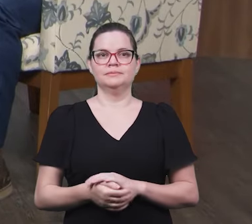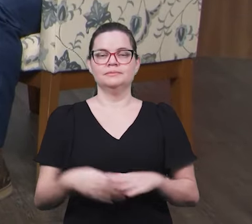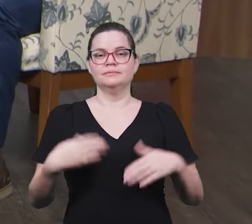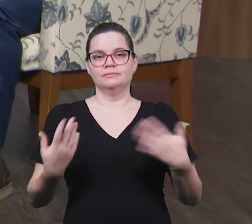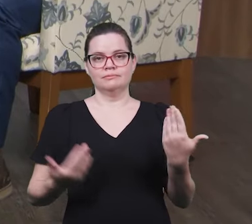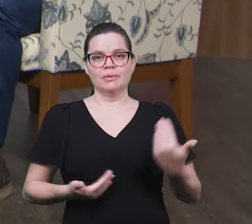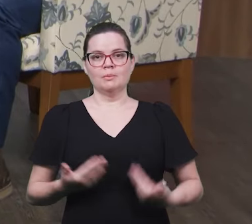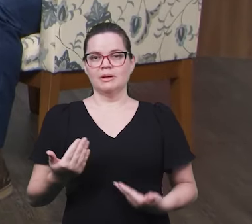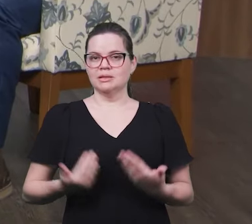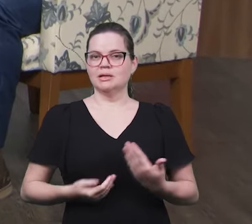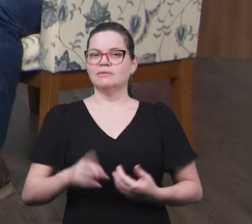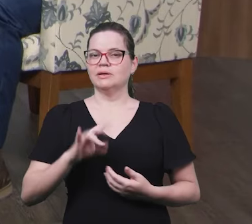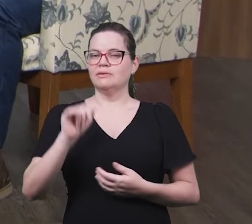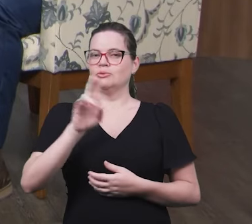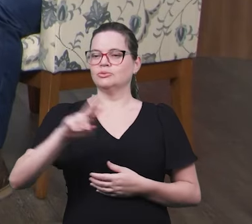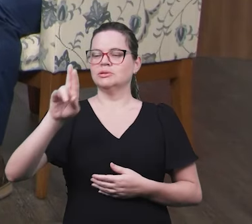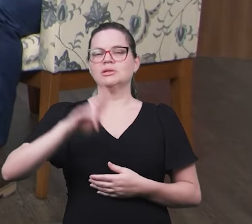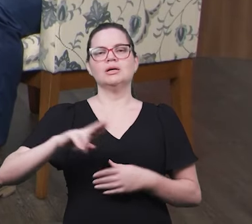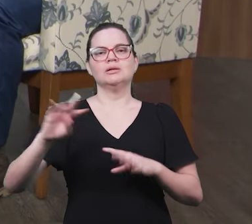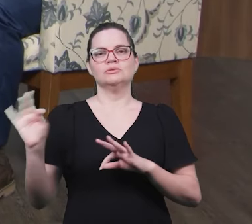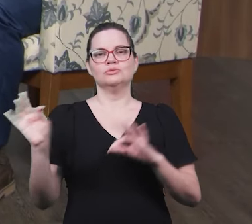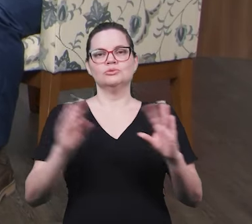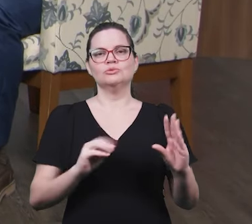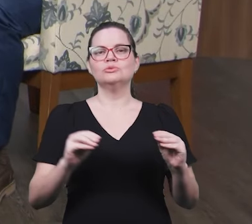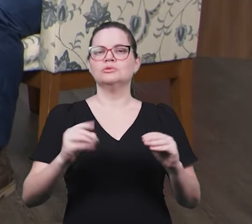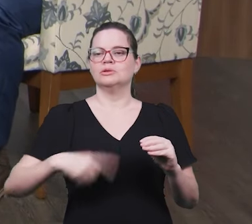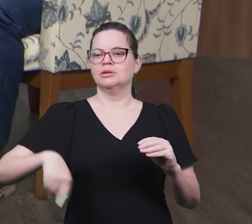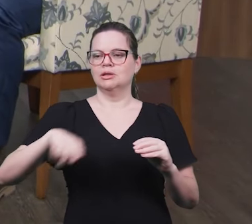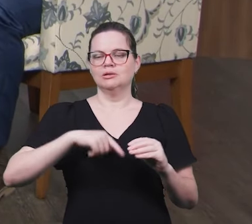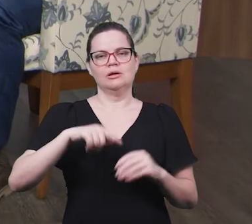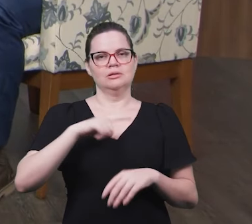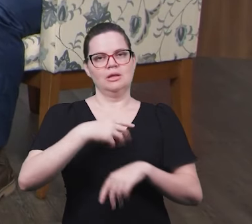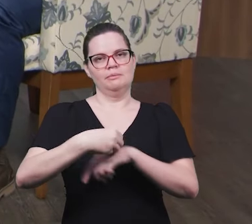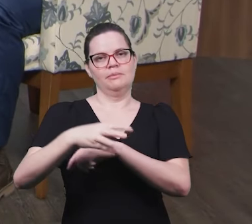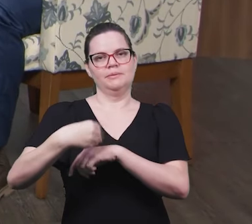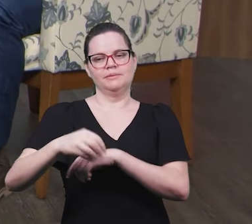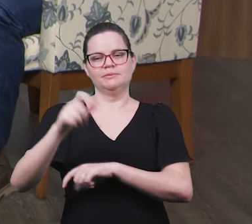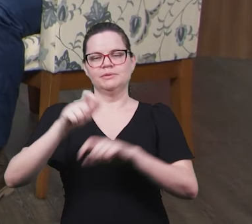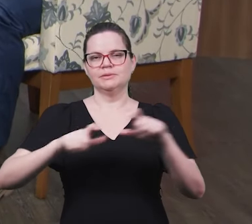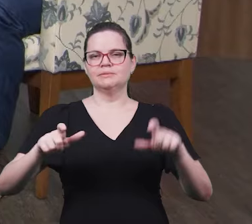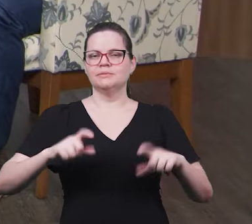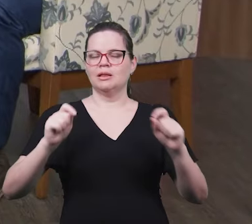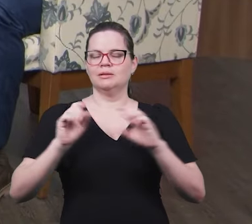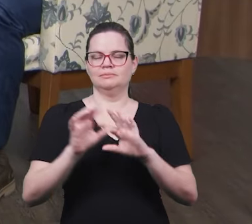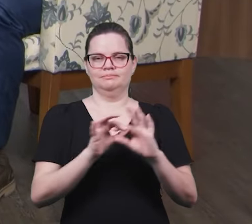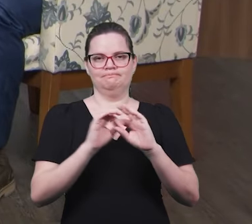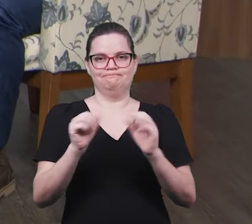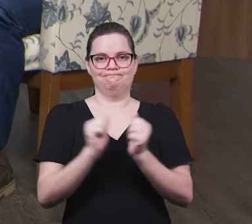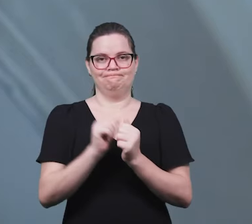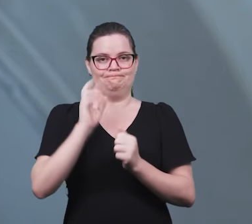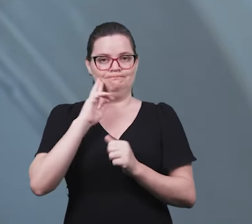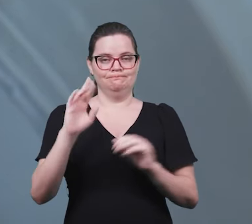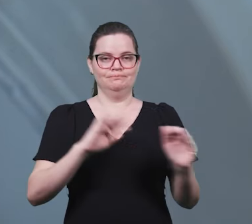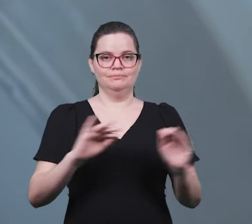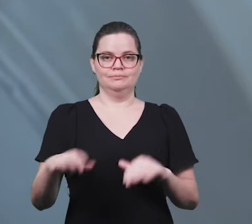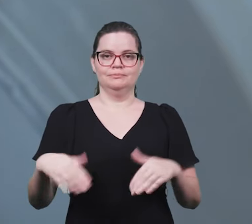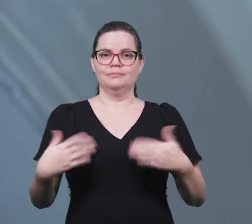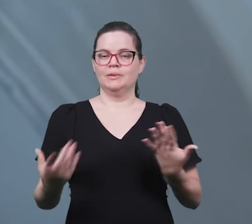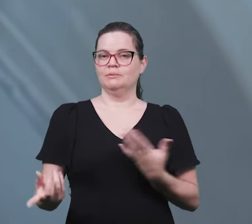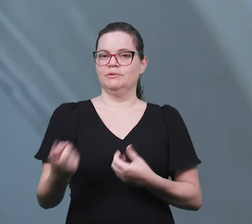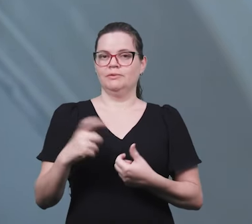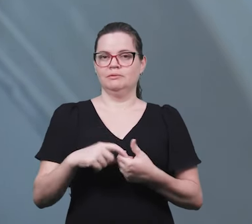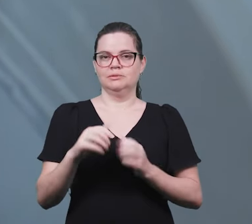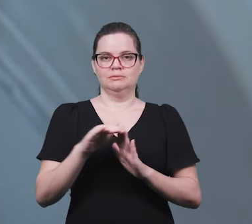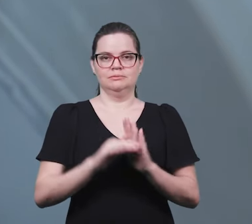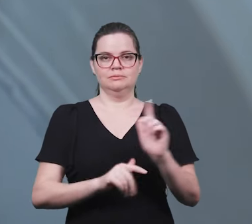serva que ela vai fazendo uso, né, de todos os recursos que estão disponibilizados. Maravilha. Então, estamos de volta com esse programa para